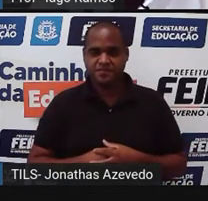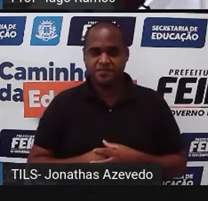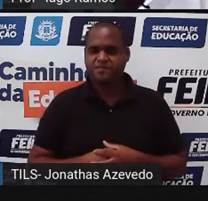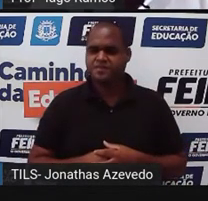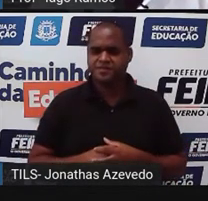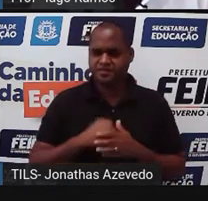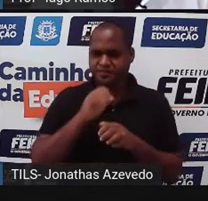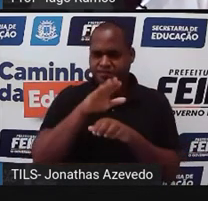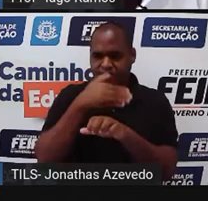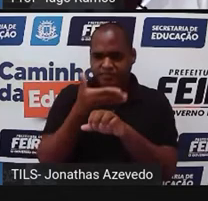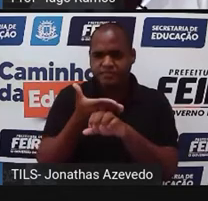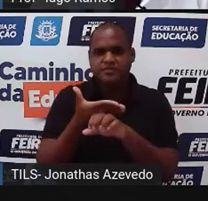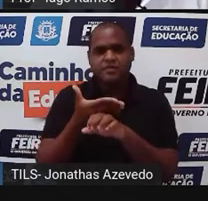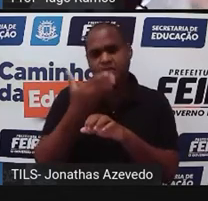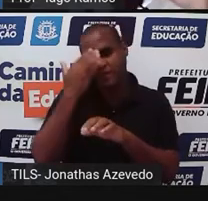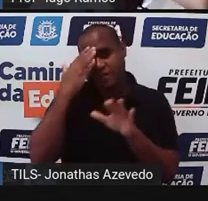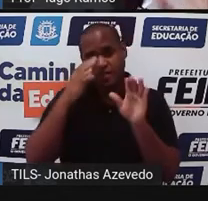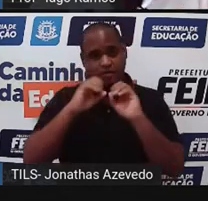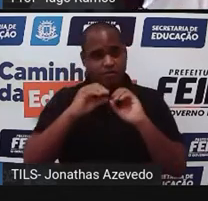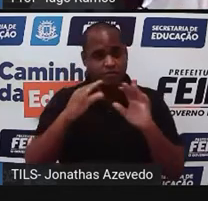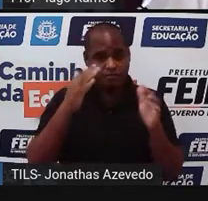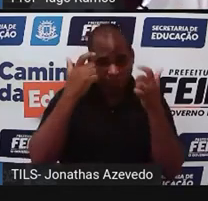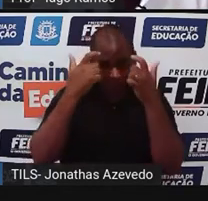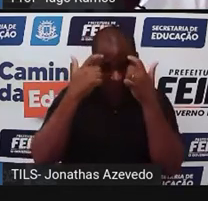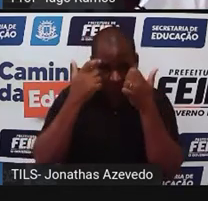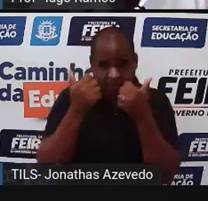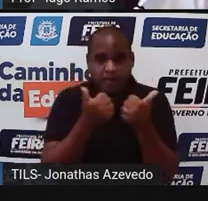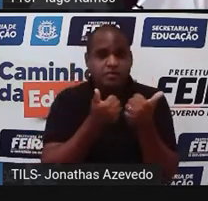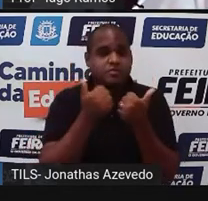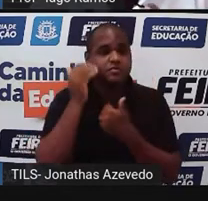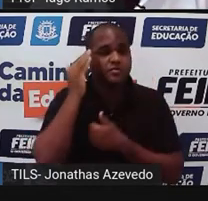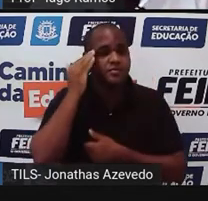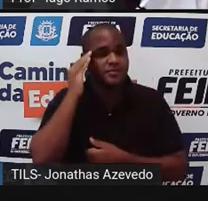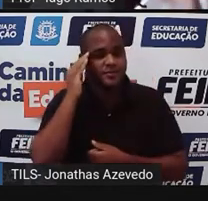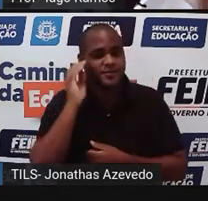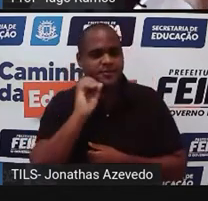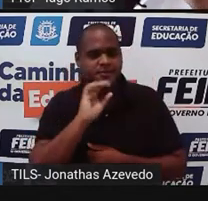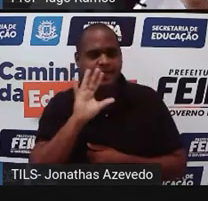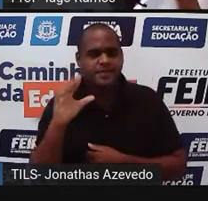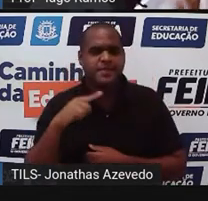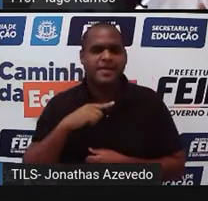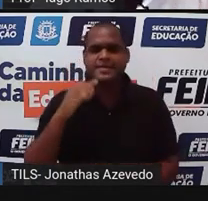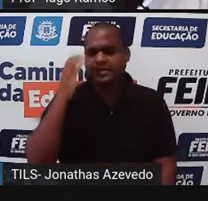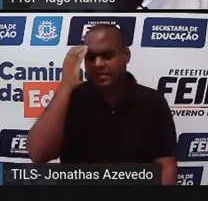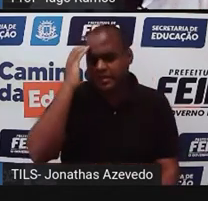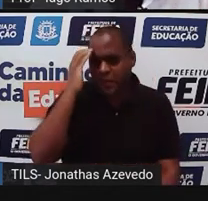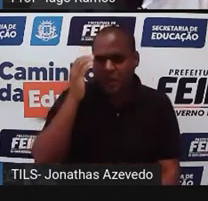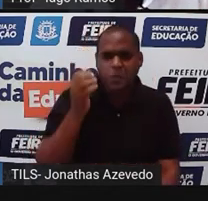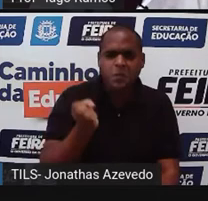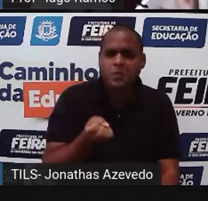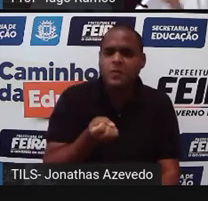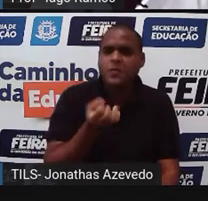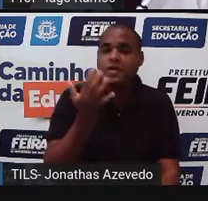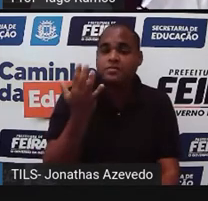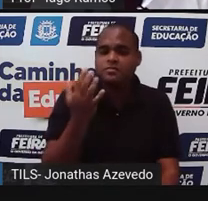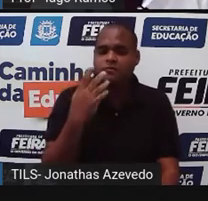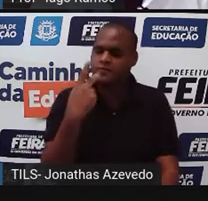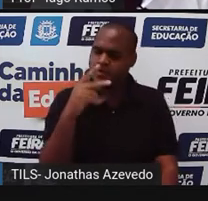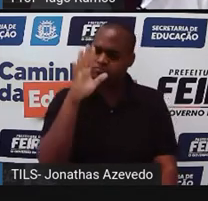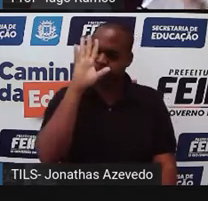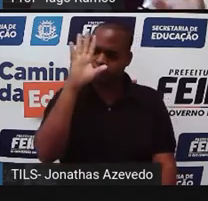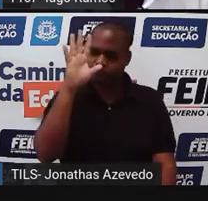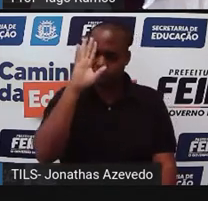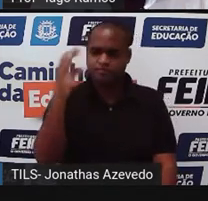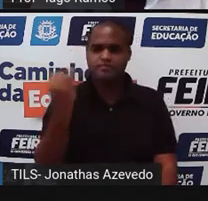e até aqui deu para lembrar essas coisas até aqui deu para entender mas deu para entender Quanto é bom você